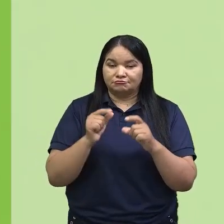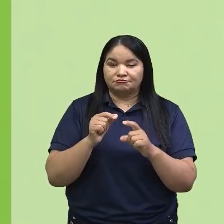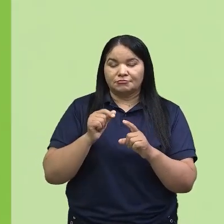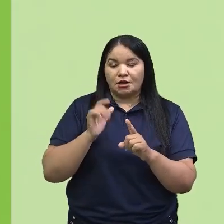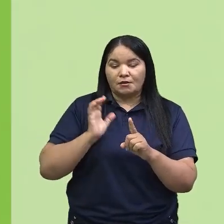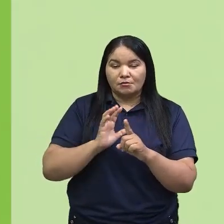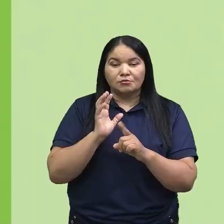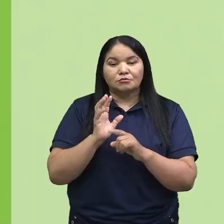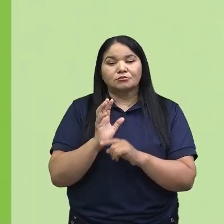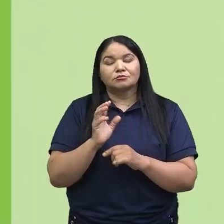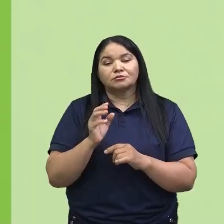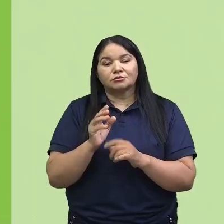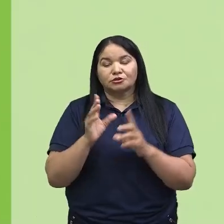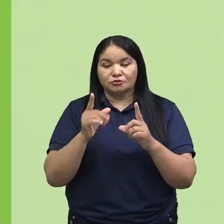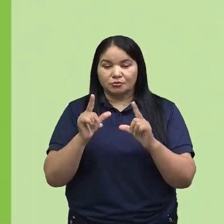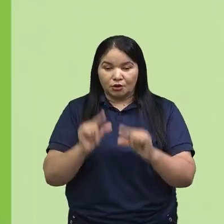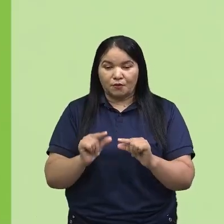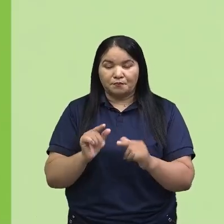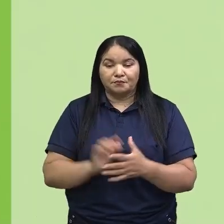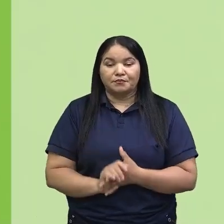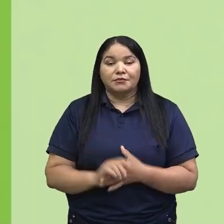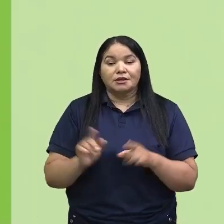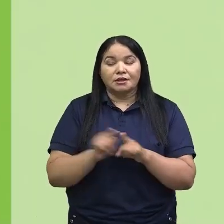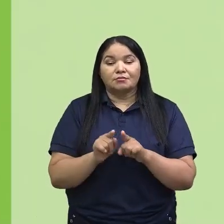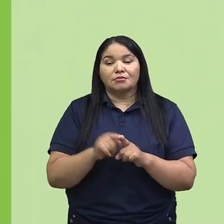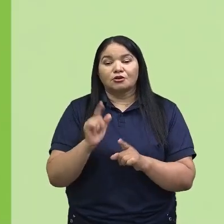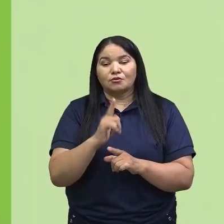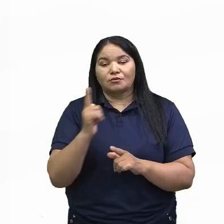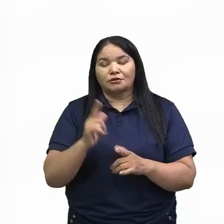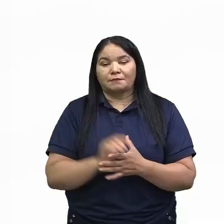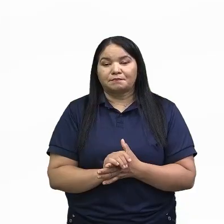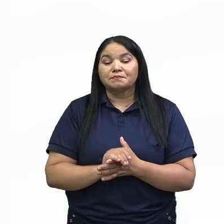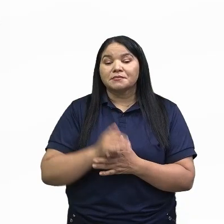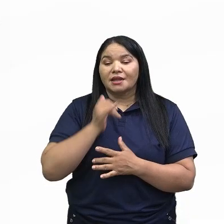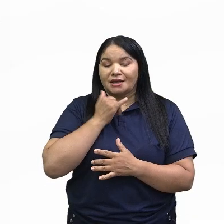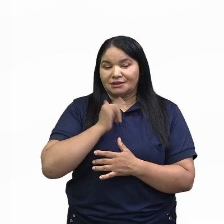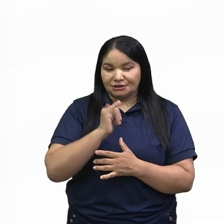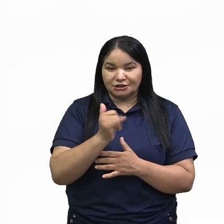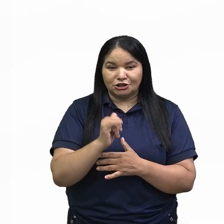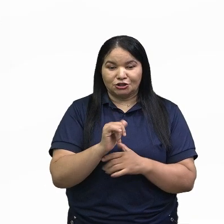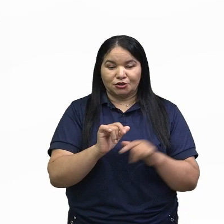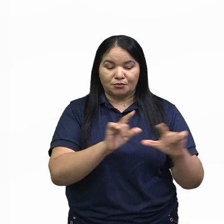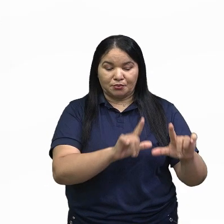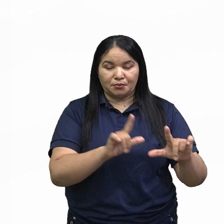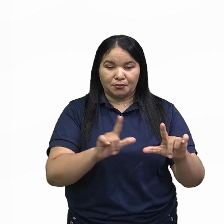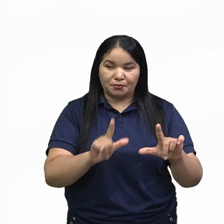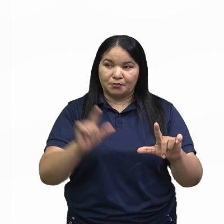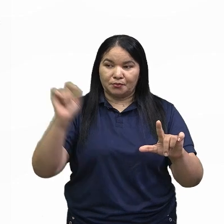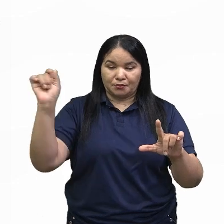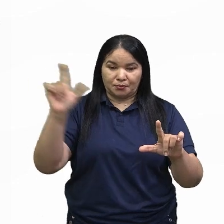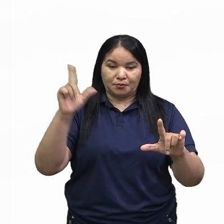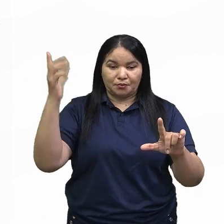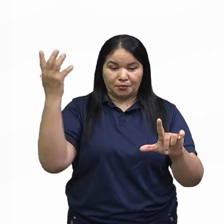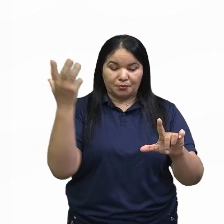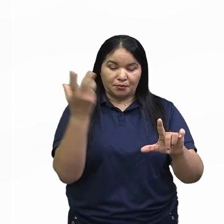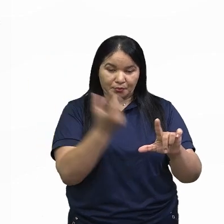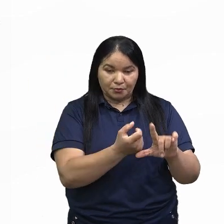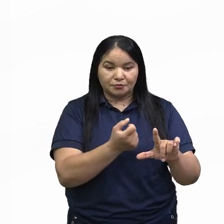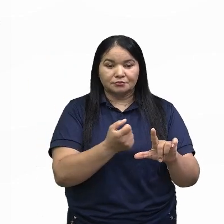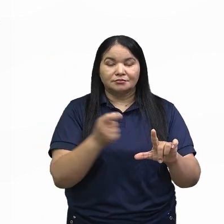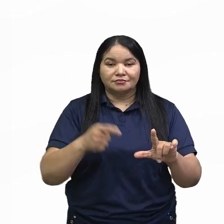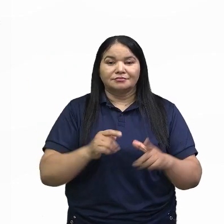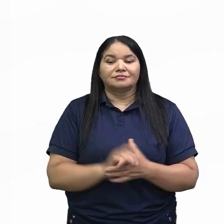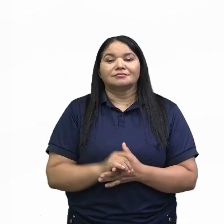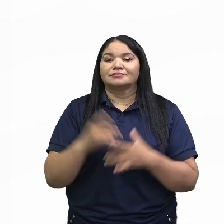fósseis. Temos também aí a energia solar. Essa aí deveria